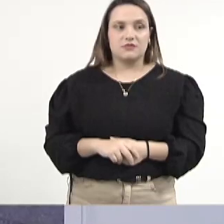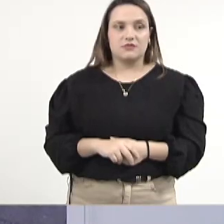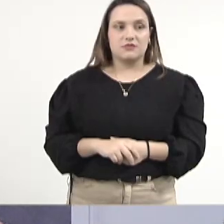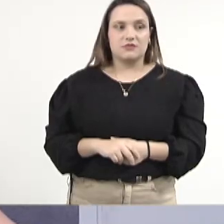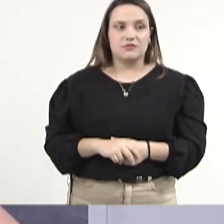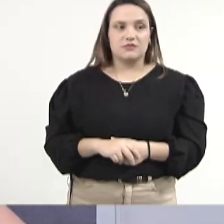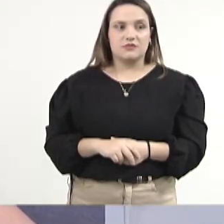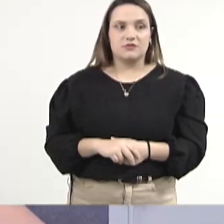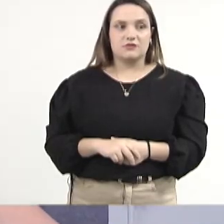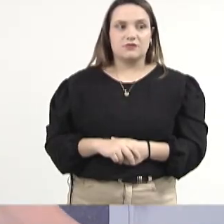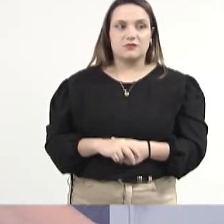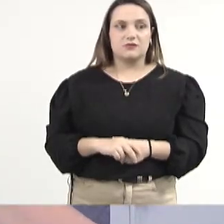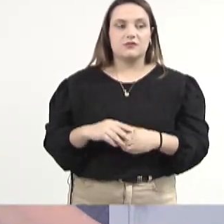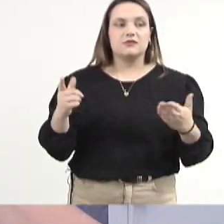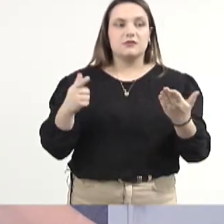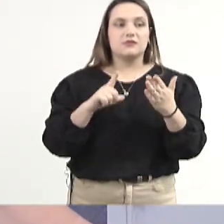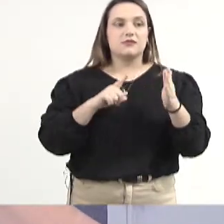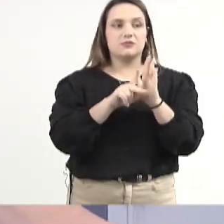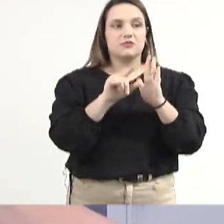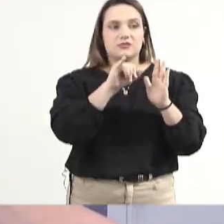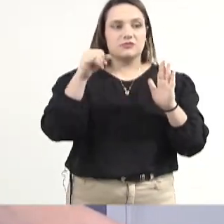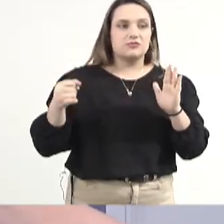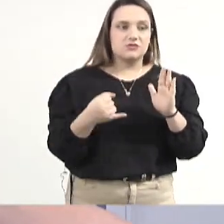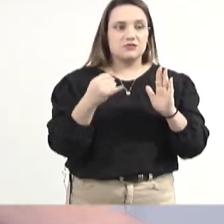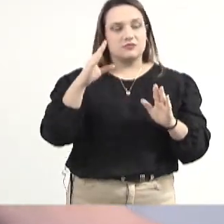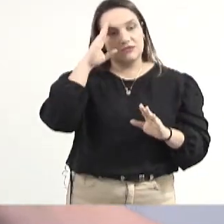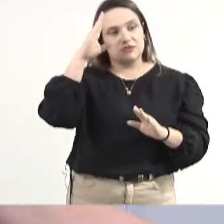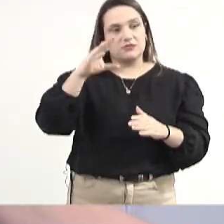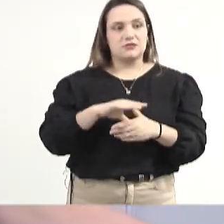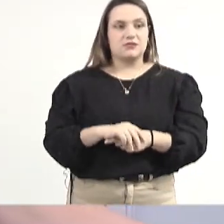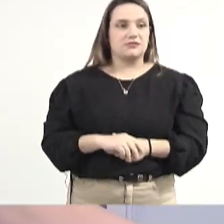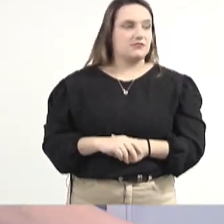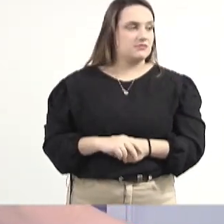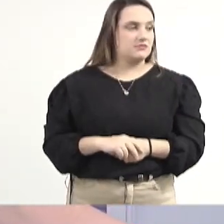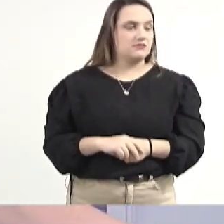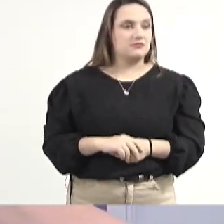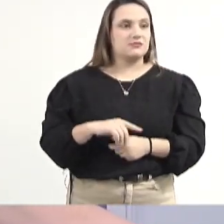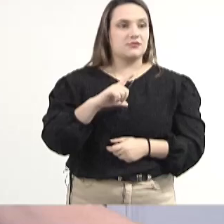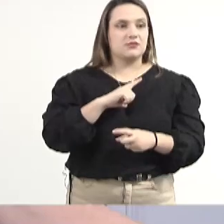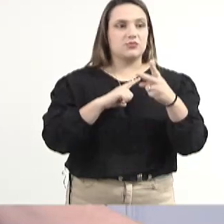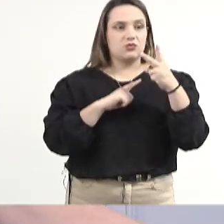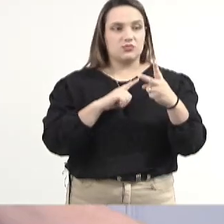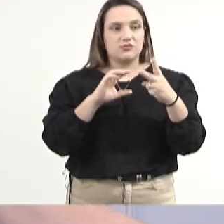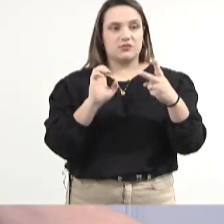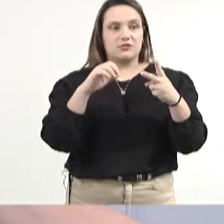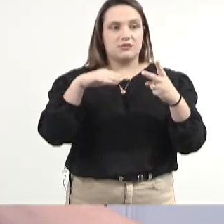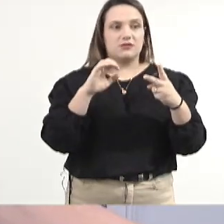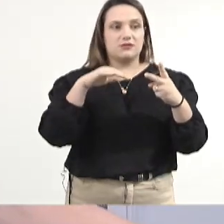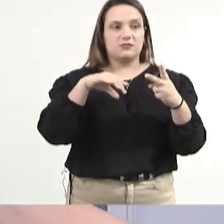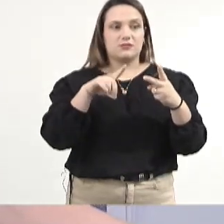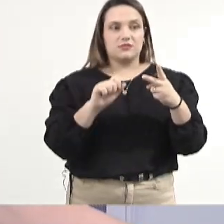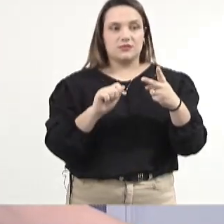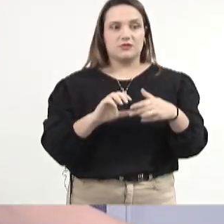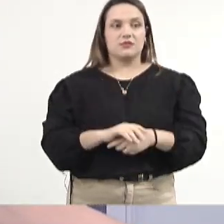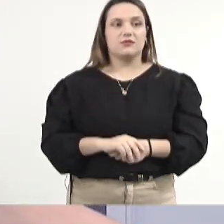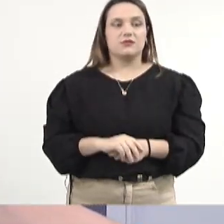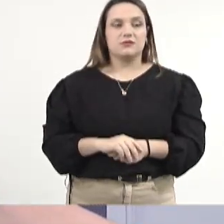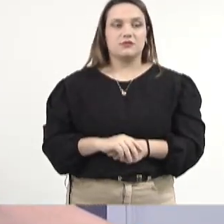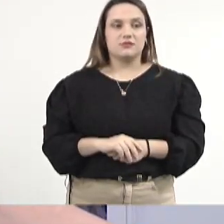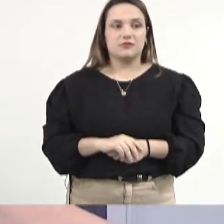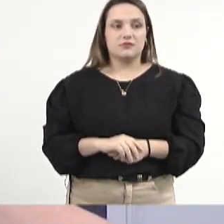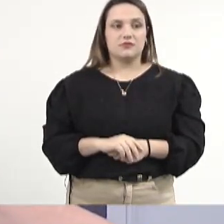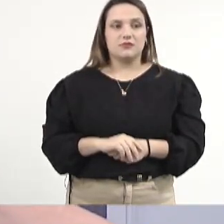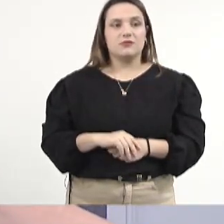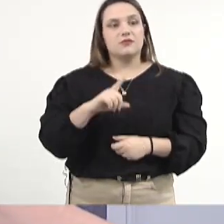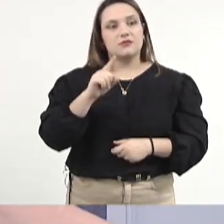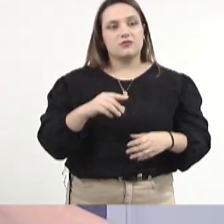Importante lembrar que esse projeto dos militares já foi votado aqui e agora retornou por conta das emendas. São duas emendas que foram acatadas depois de uma tratativa